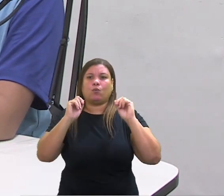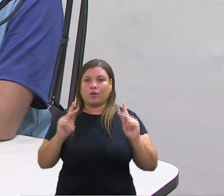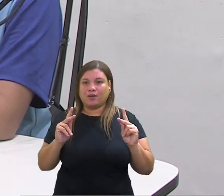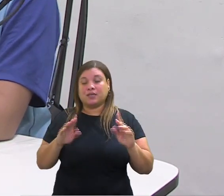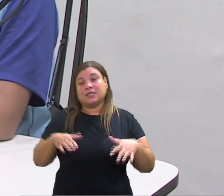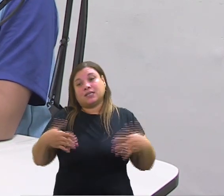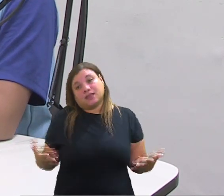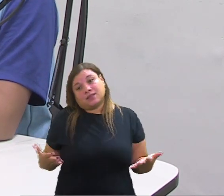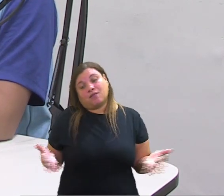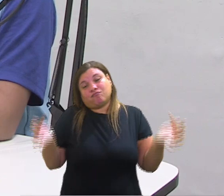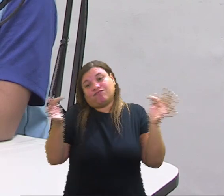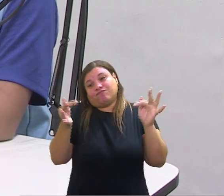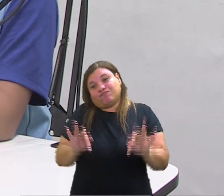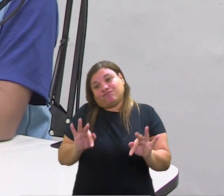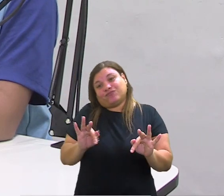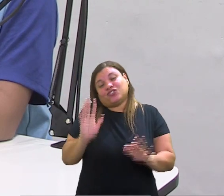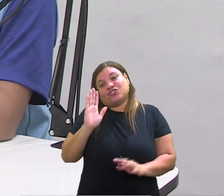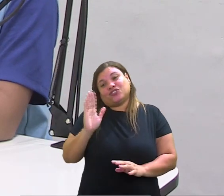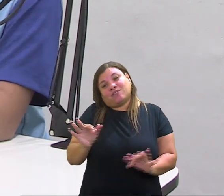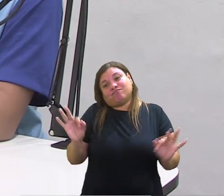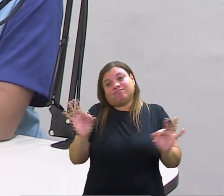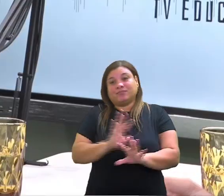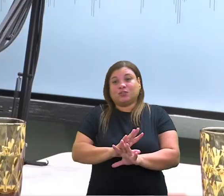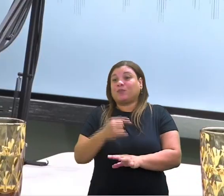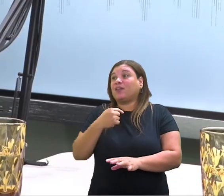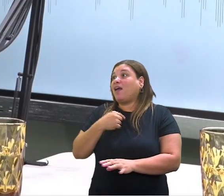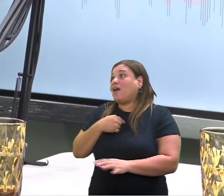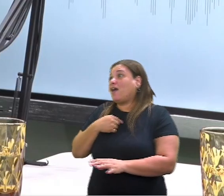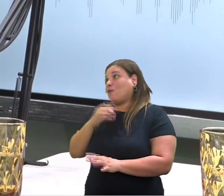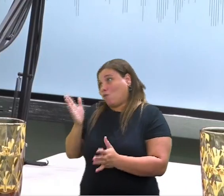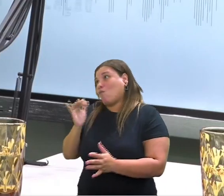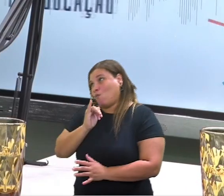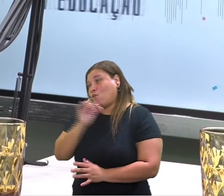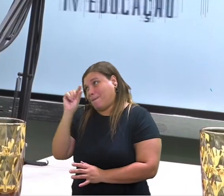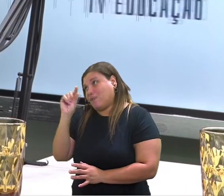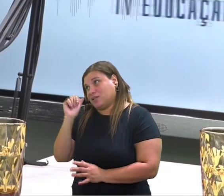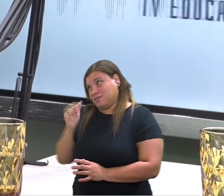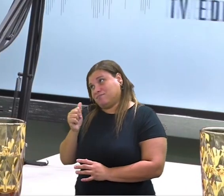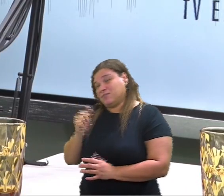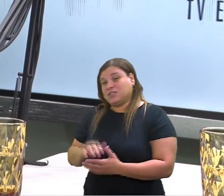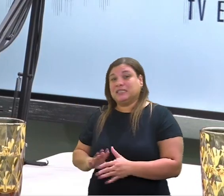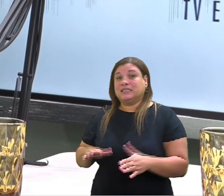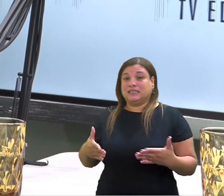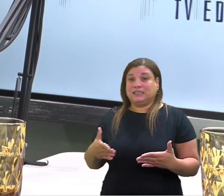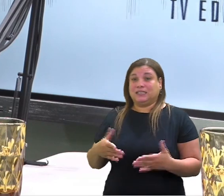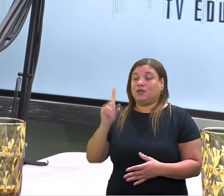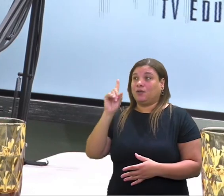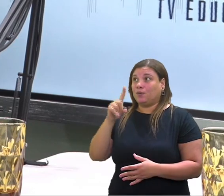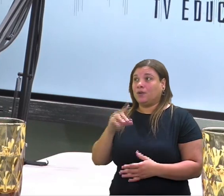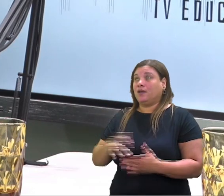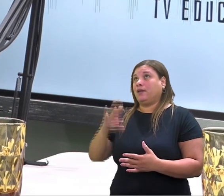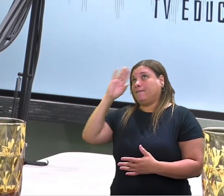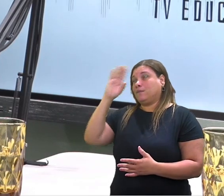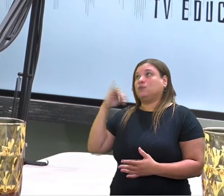ao nosso final. Posso falar Emocionante. uma última coisinha? Vamos lá. Que eu queria dar uma ênfase aqui, que uma coisa vem acontecendo que